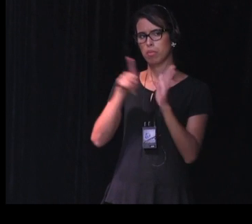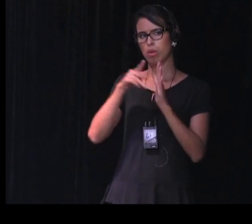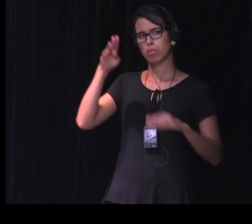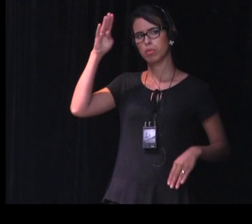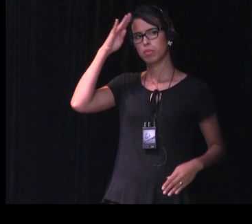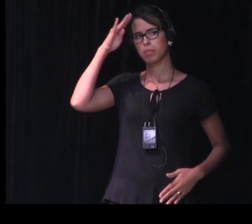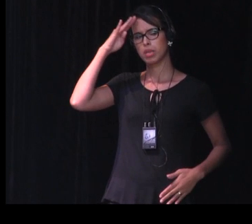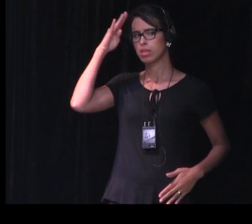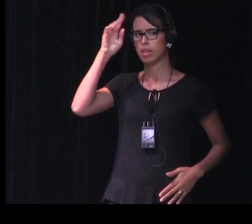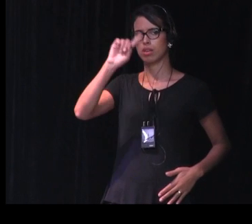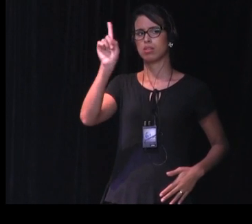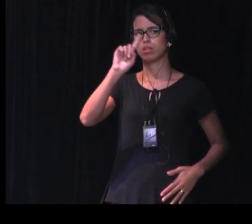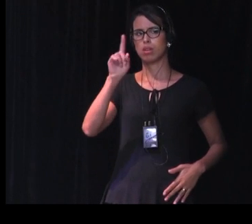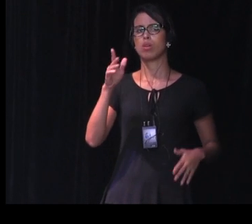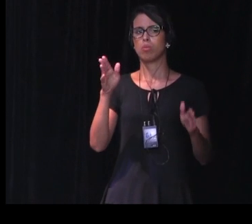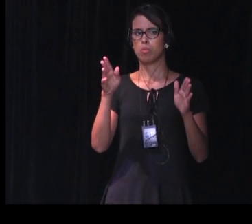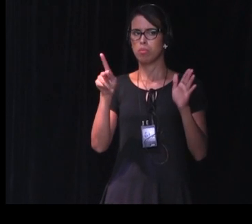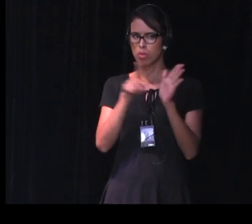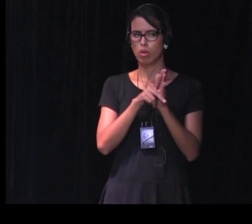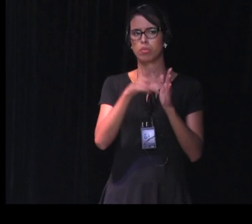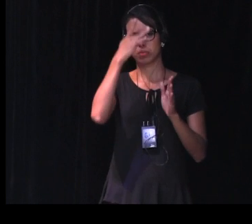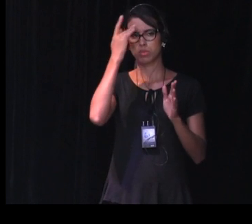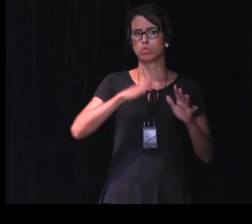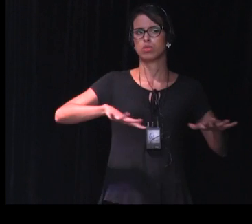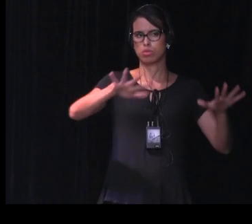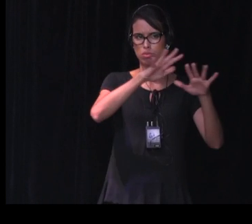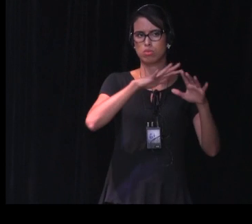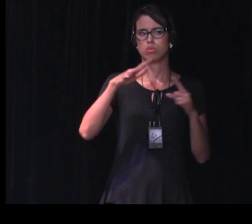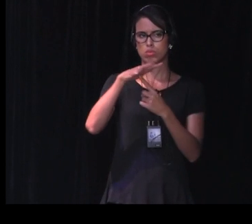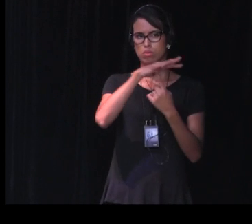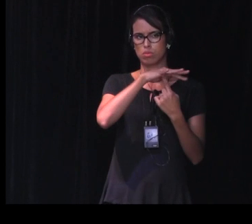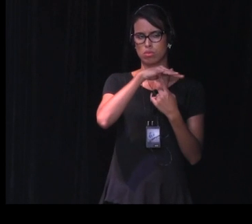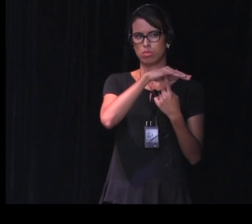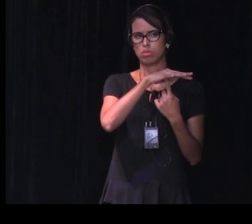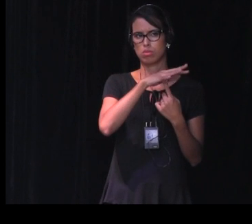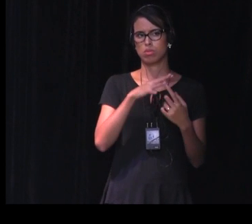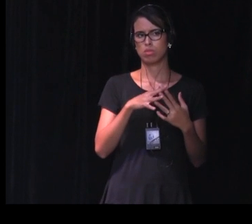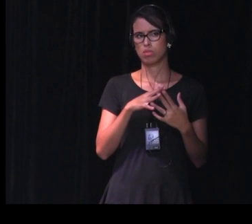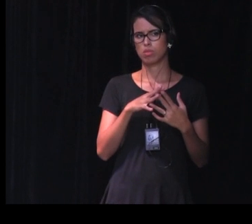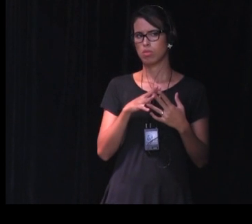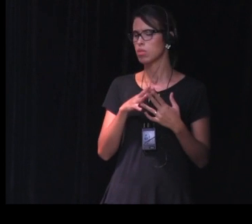não é um baluarte militar, senão um parque público, e a Praça de Armas passa a ser outro parque.